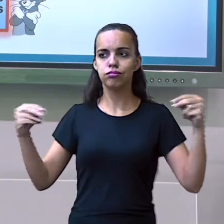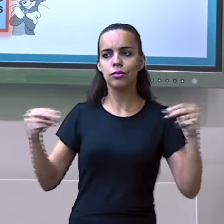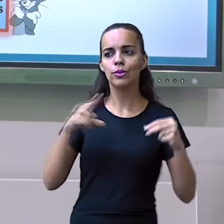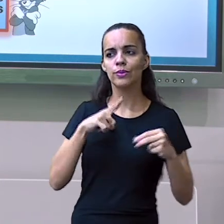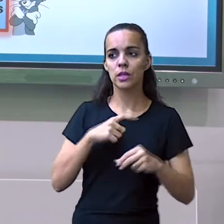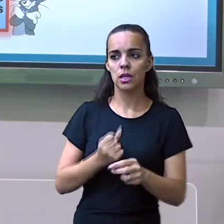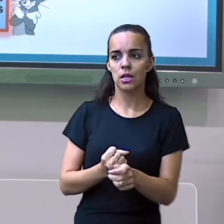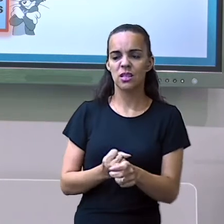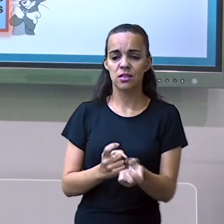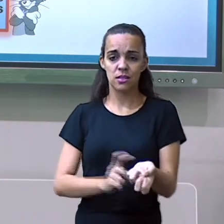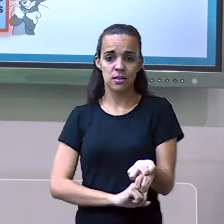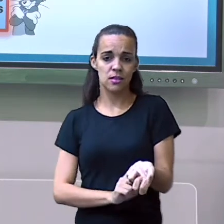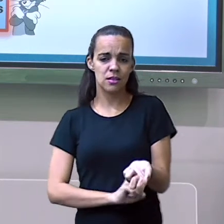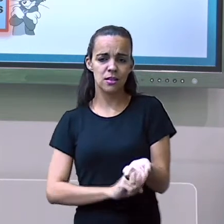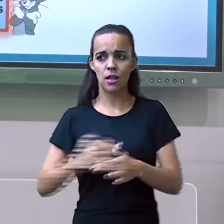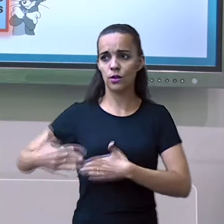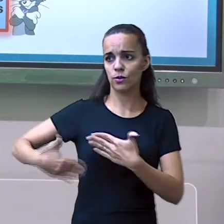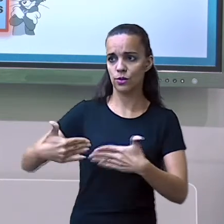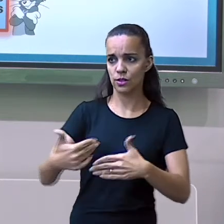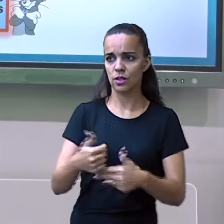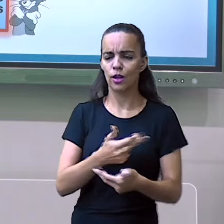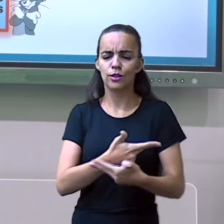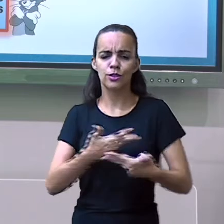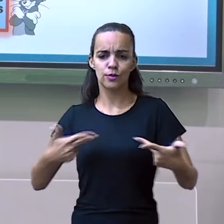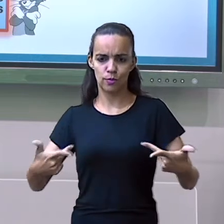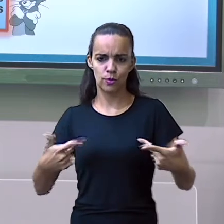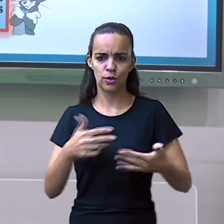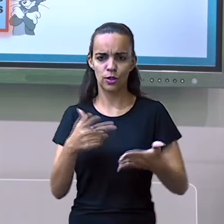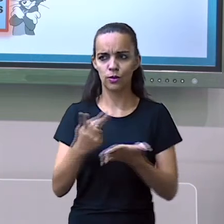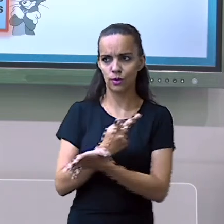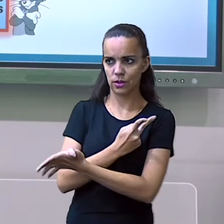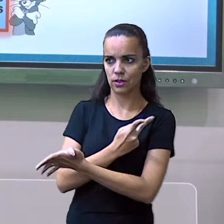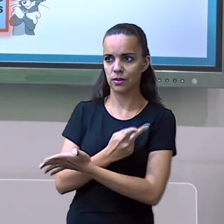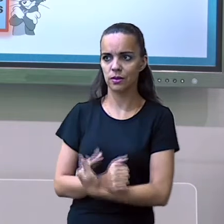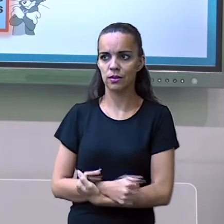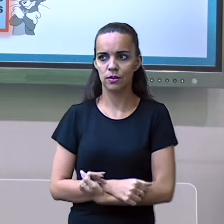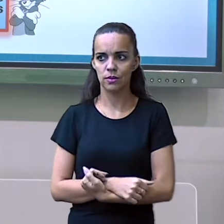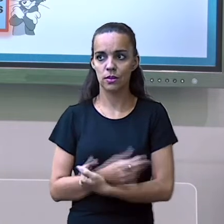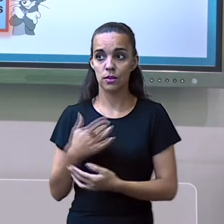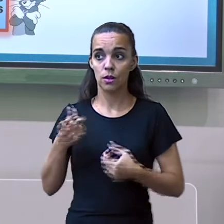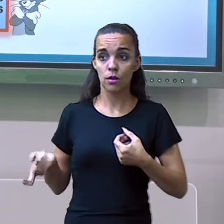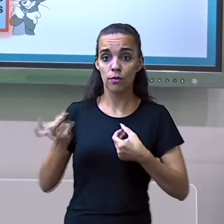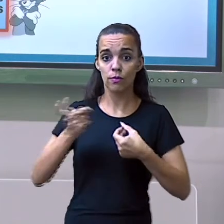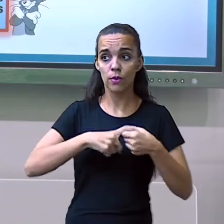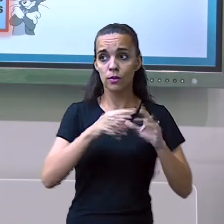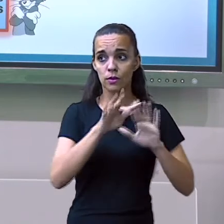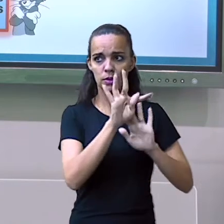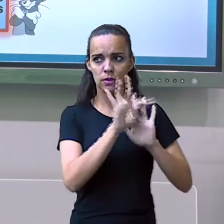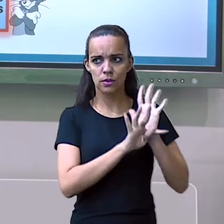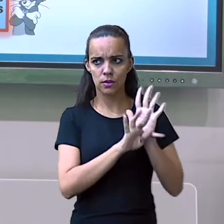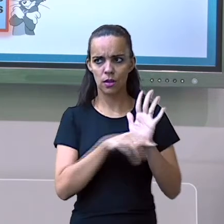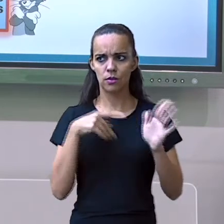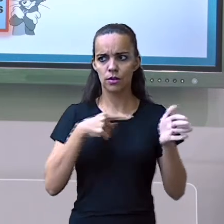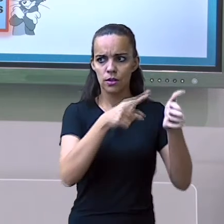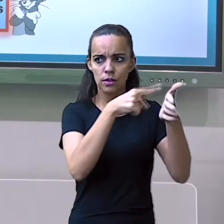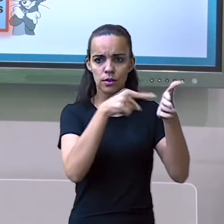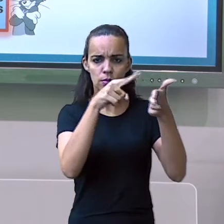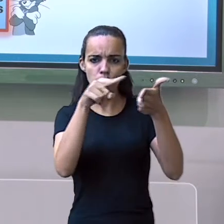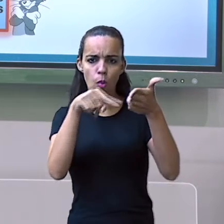estresse cotidiano de muitas pessoas. Então, vamos lá no texto circular o sinal